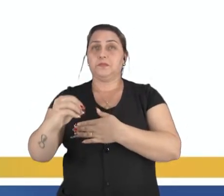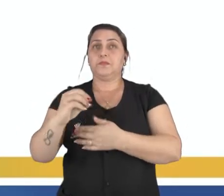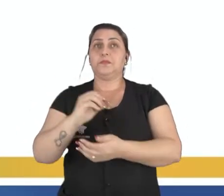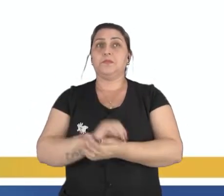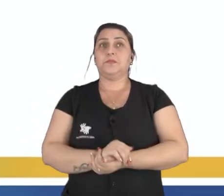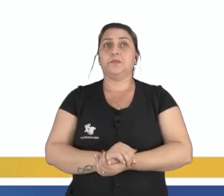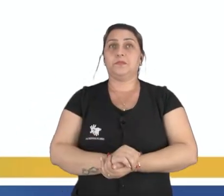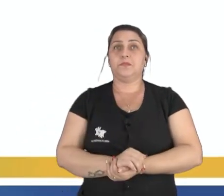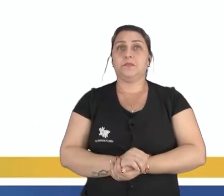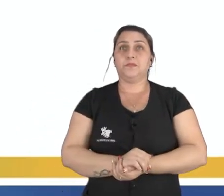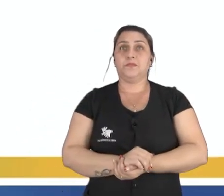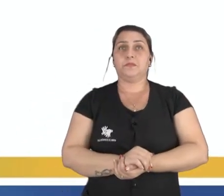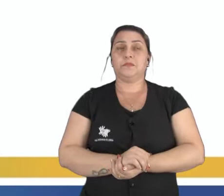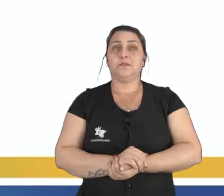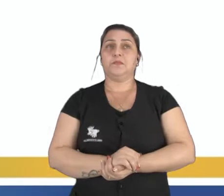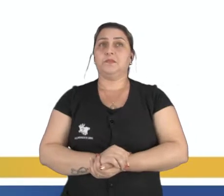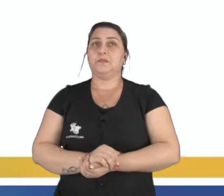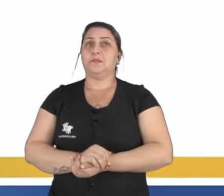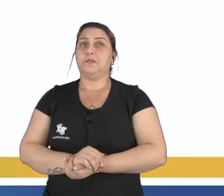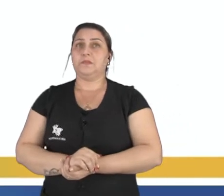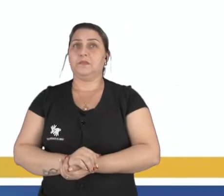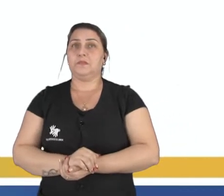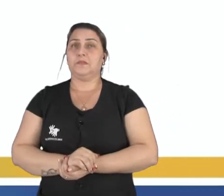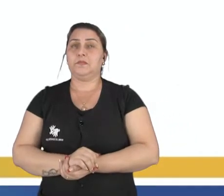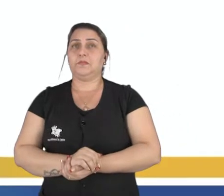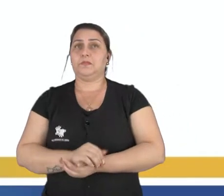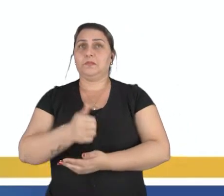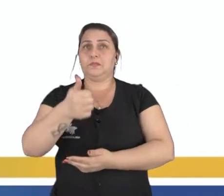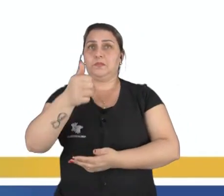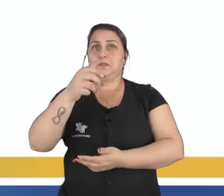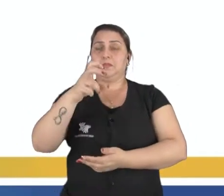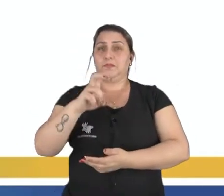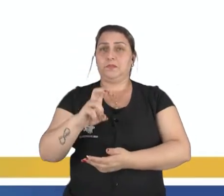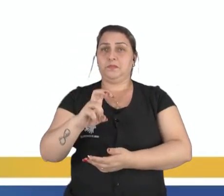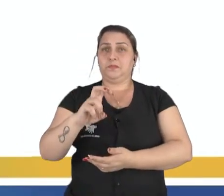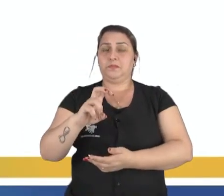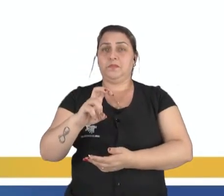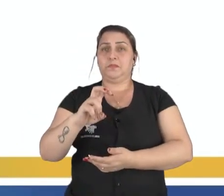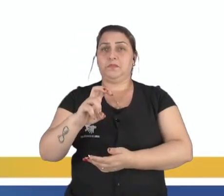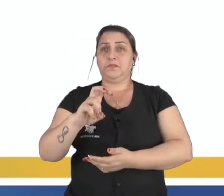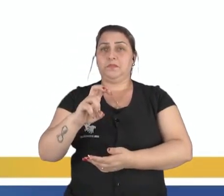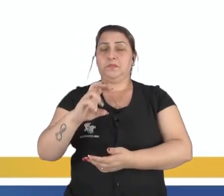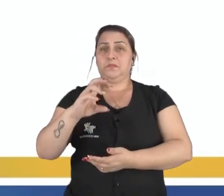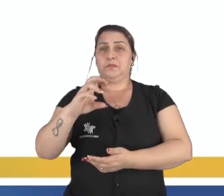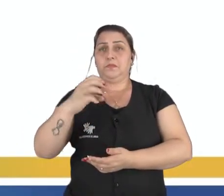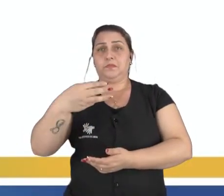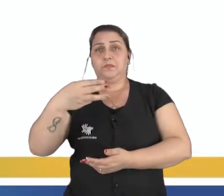1500. Como assim? É isso mesmo, pessoal. A partir de 1500, precisamente aí